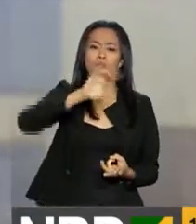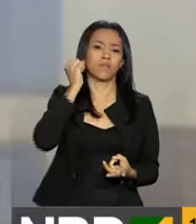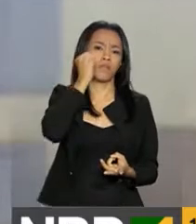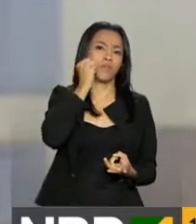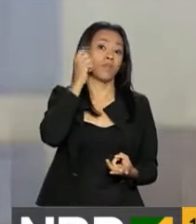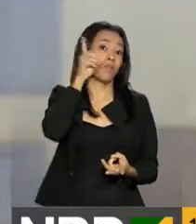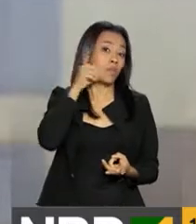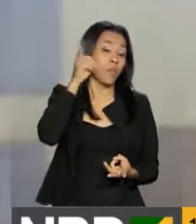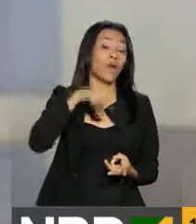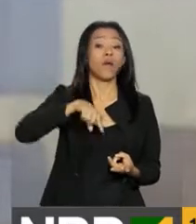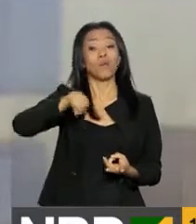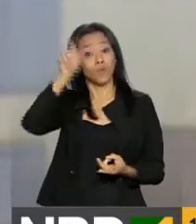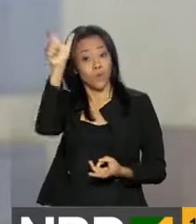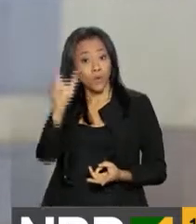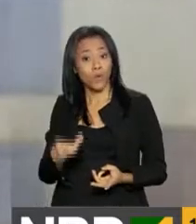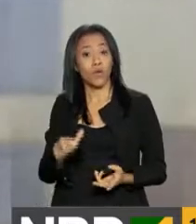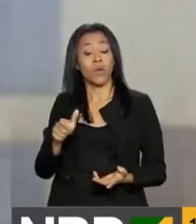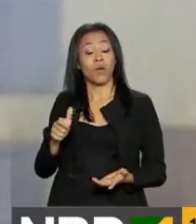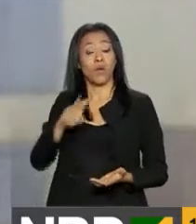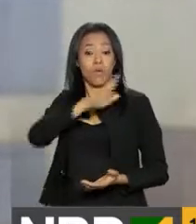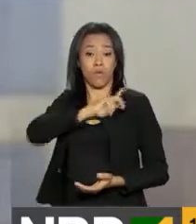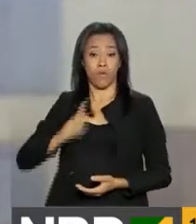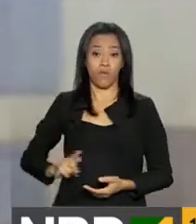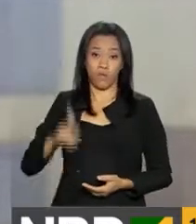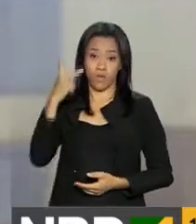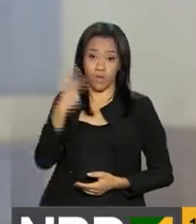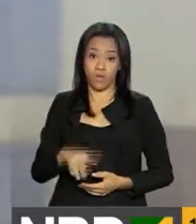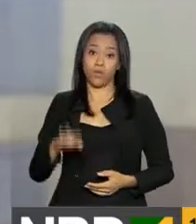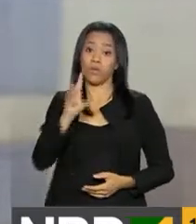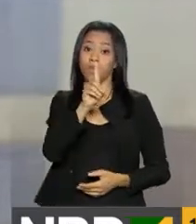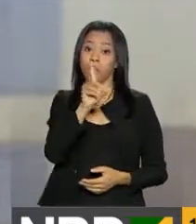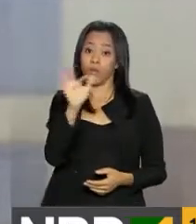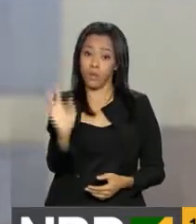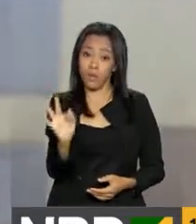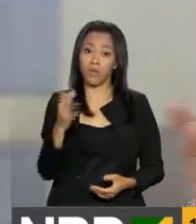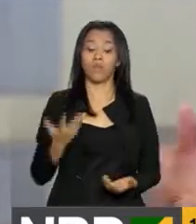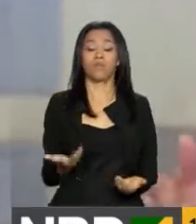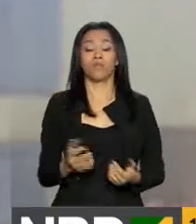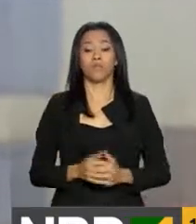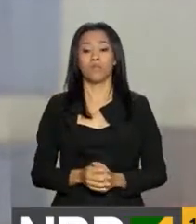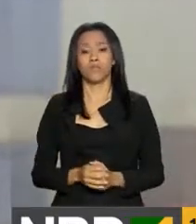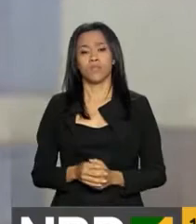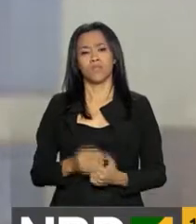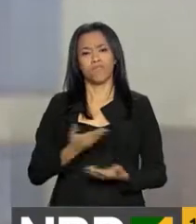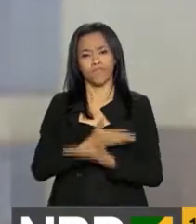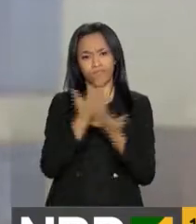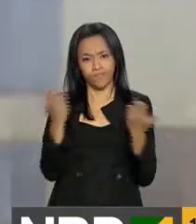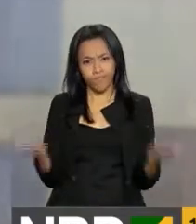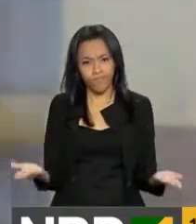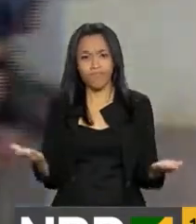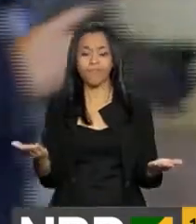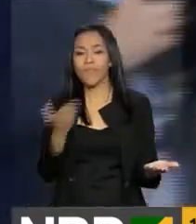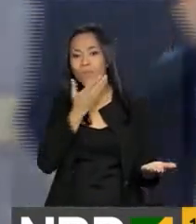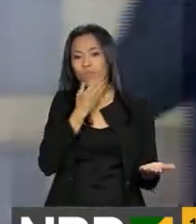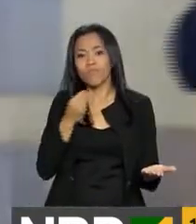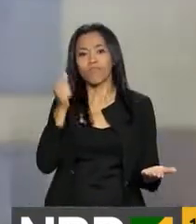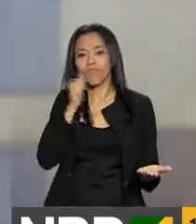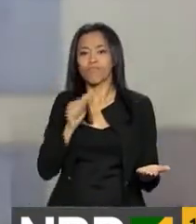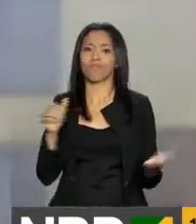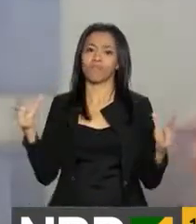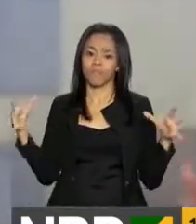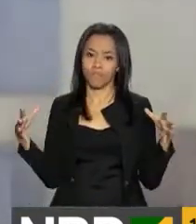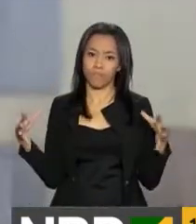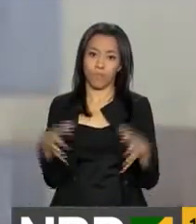senhor presidente do Conselho Mundial da Água, Benedito Braga, senhoras e senhores membros da delegação.